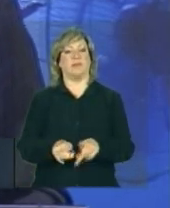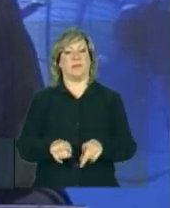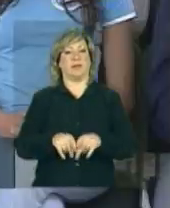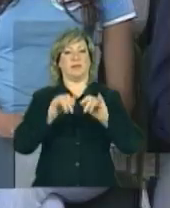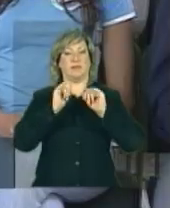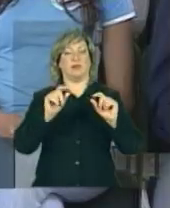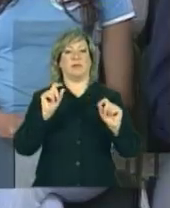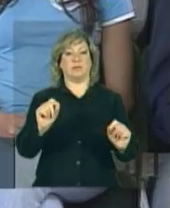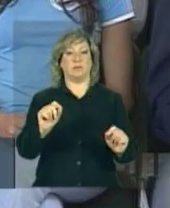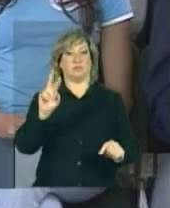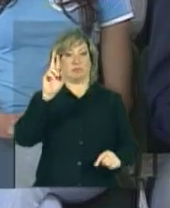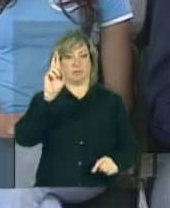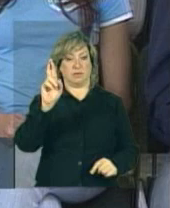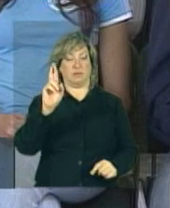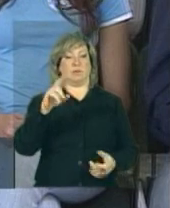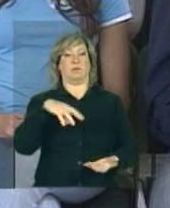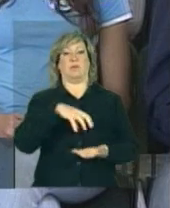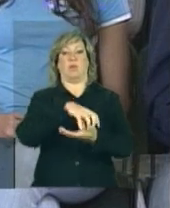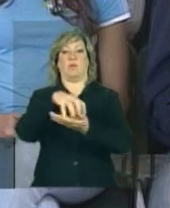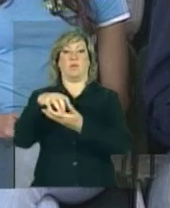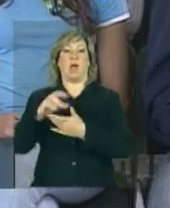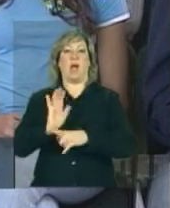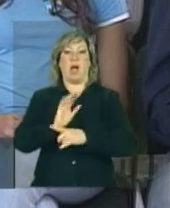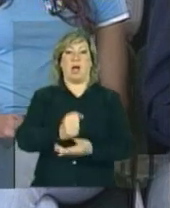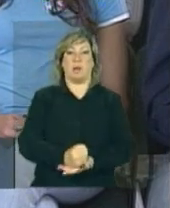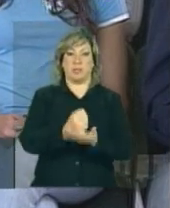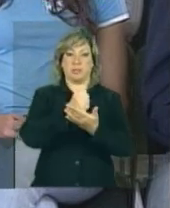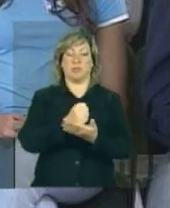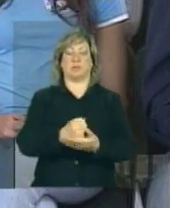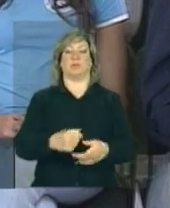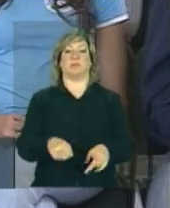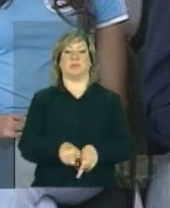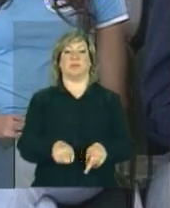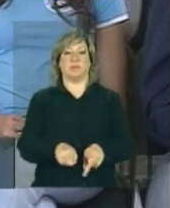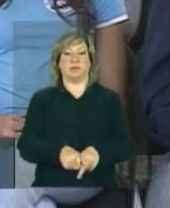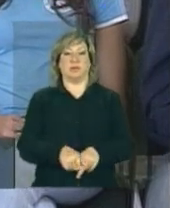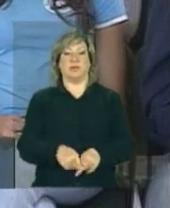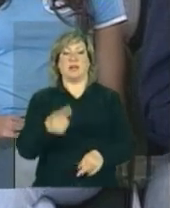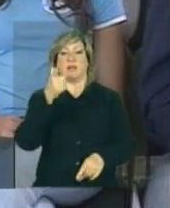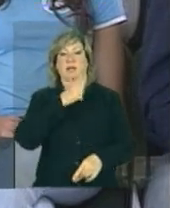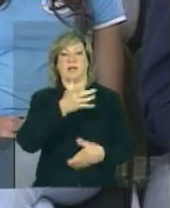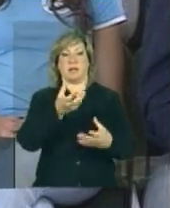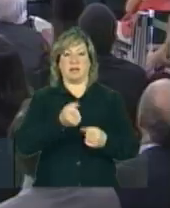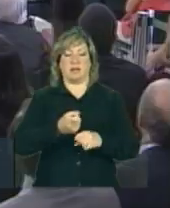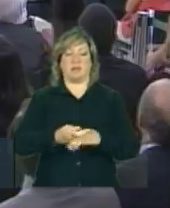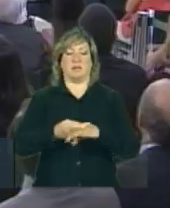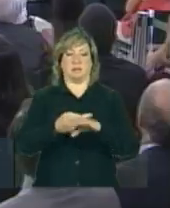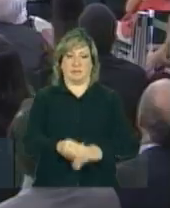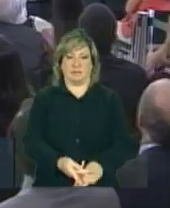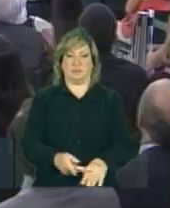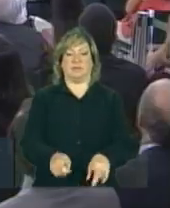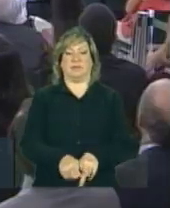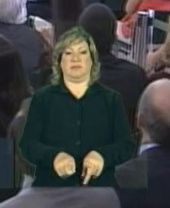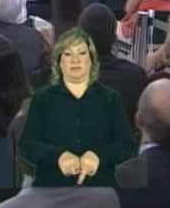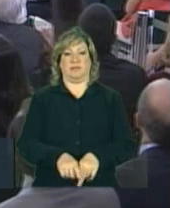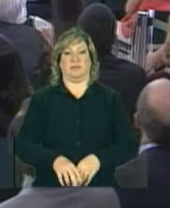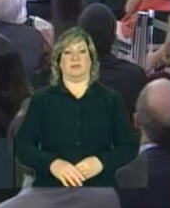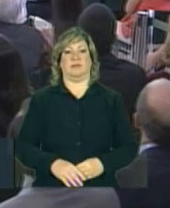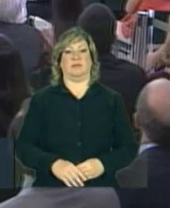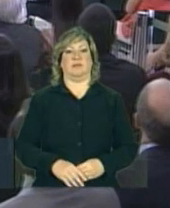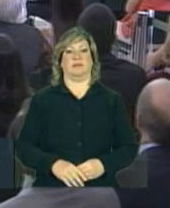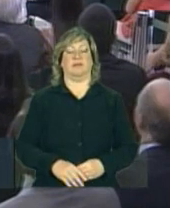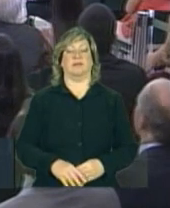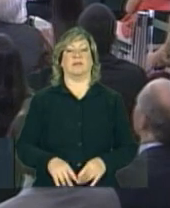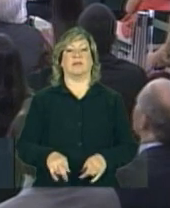o papel das organizações que apoiaram e que foram agraciadas com o mérito institucional.